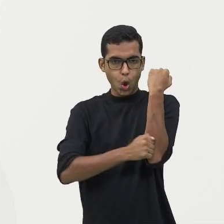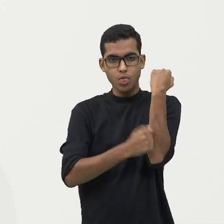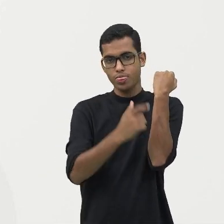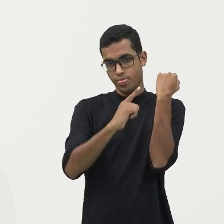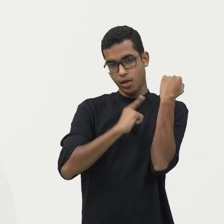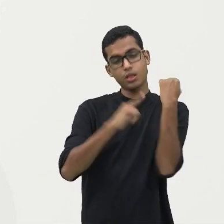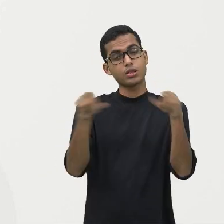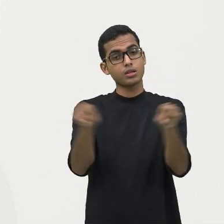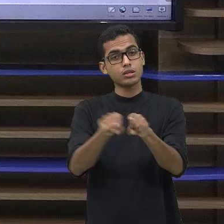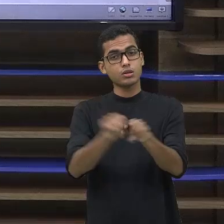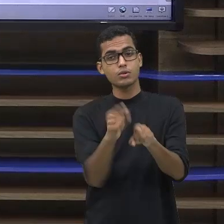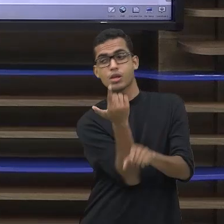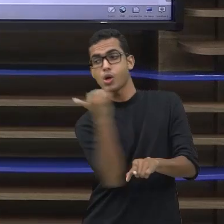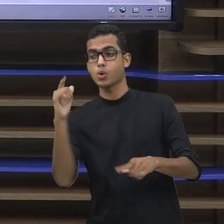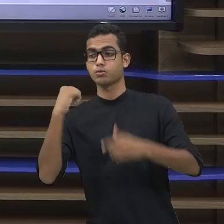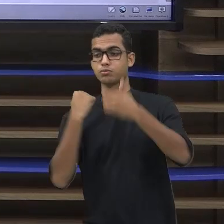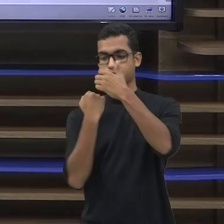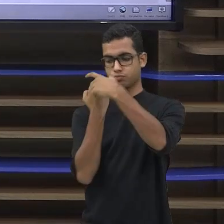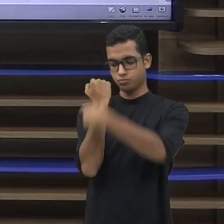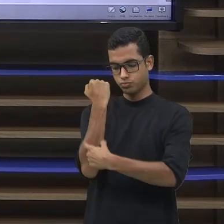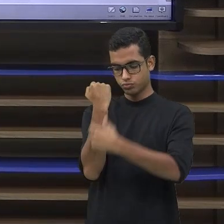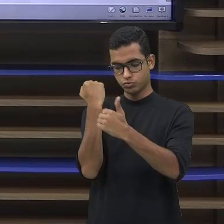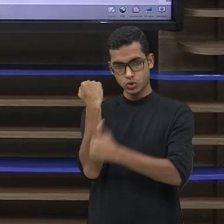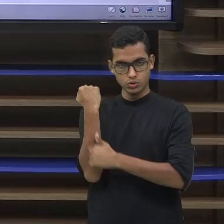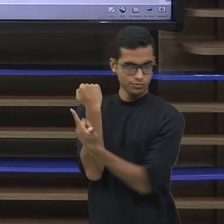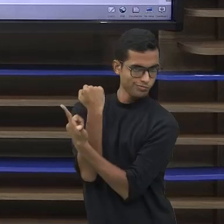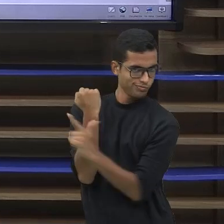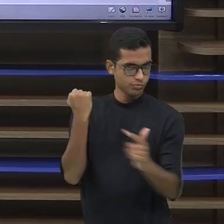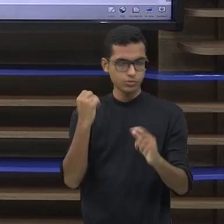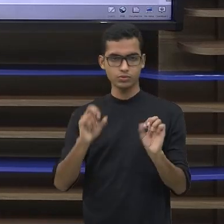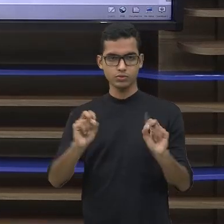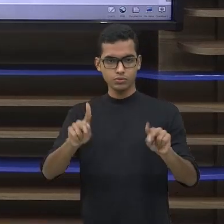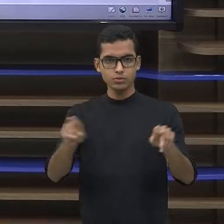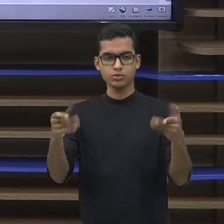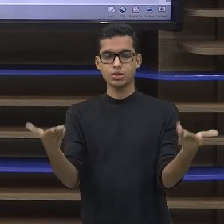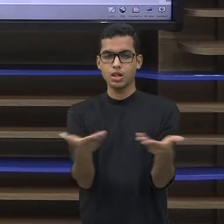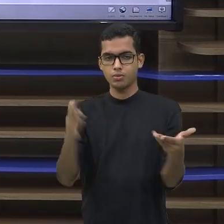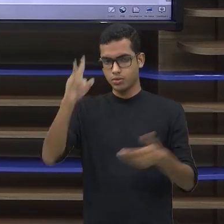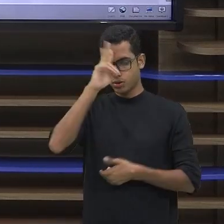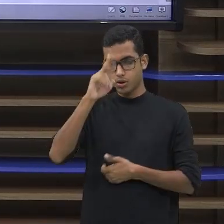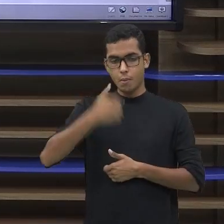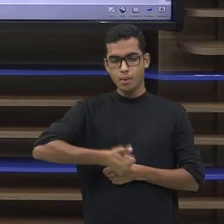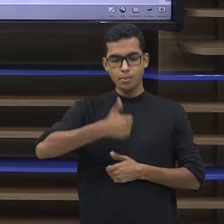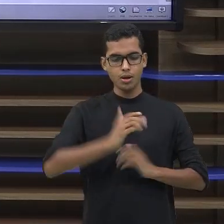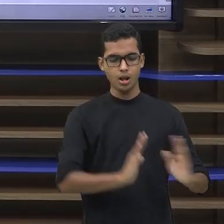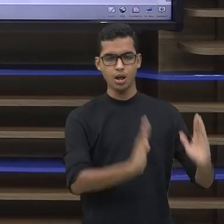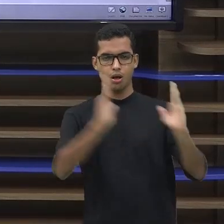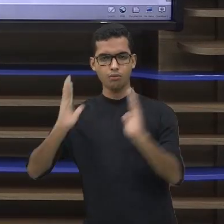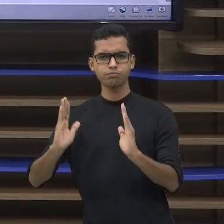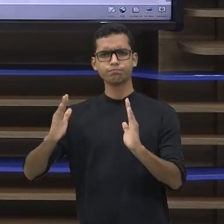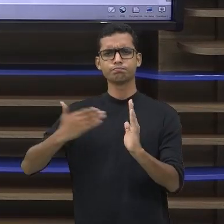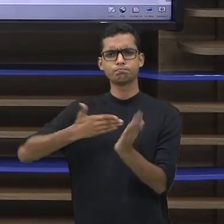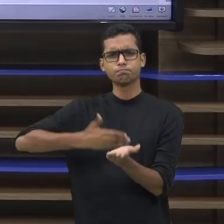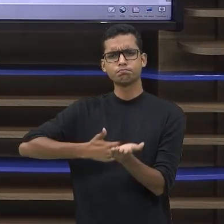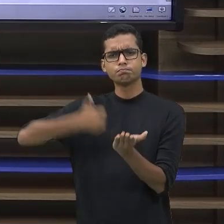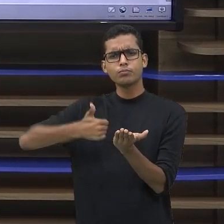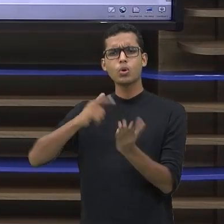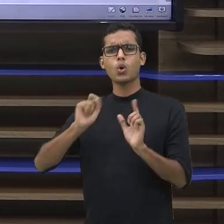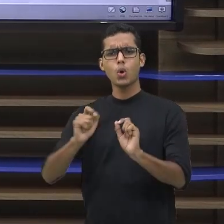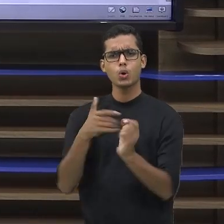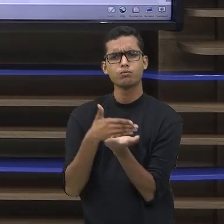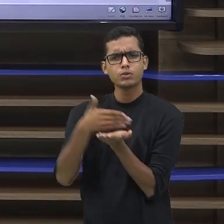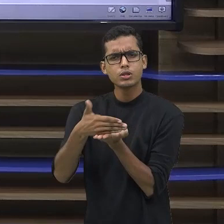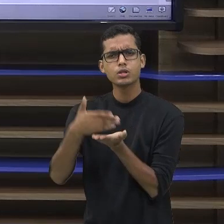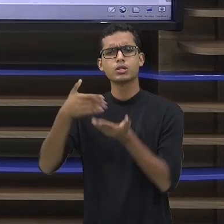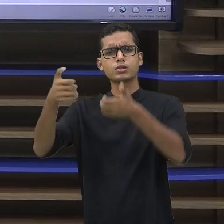gente dividiu a nossa aula em duas partes. A primeira parte foi sobre falar o que é nutrição, para que